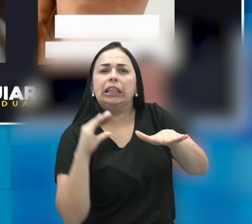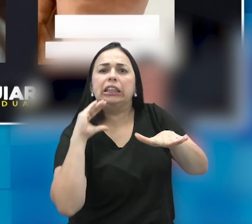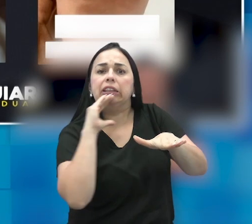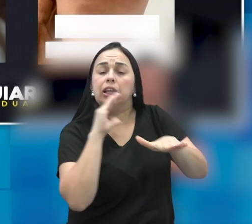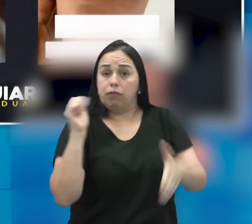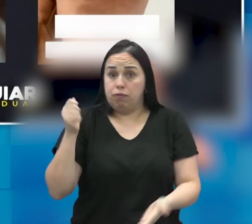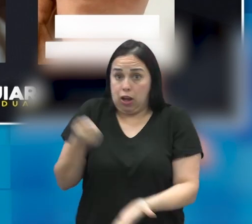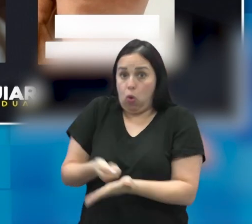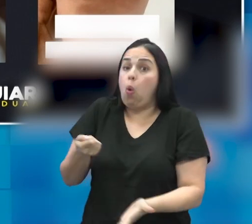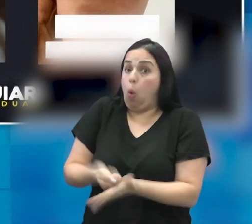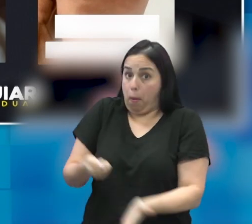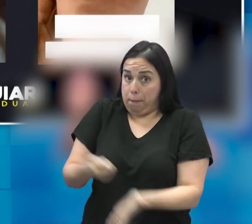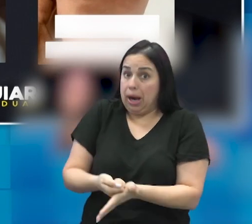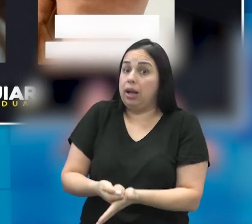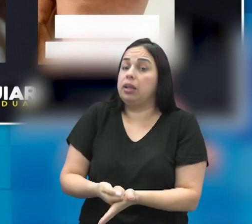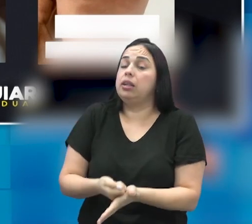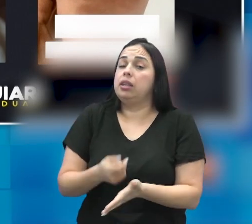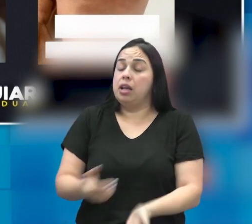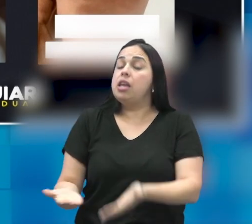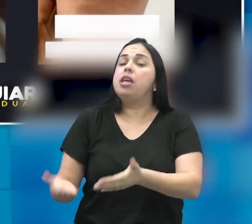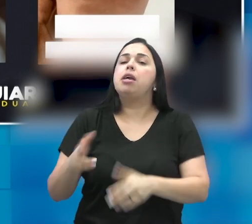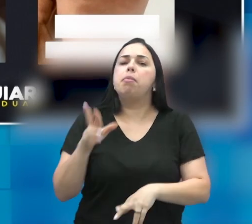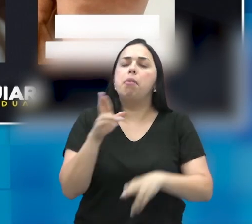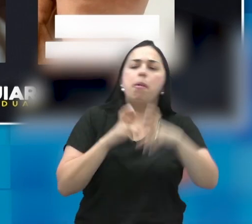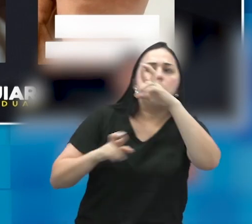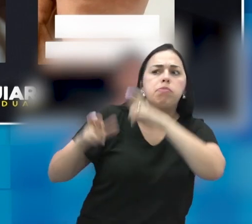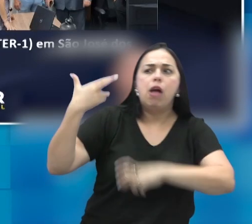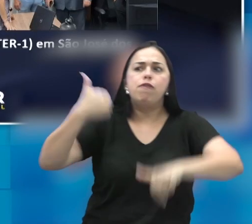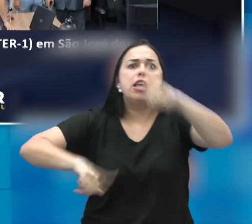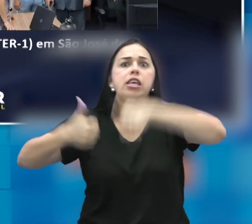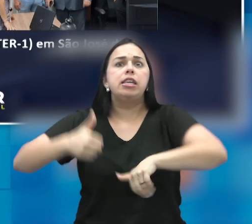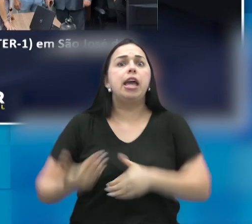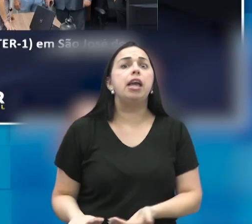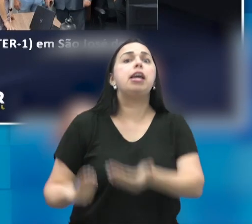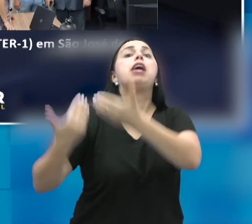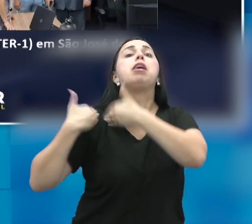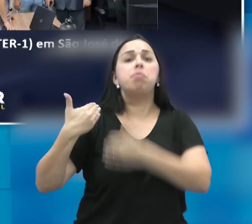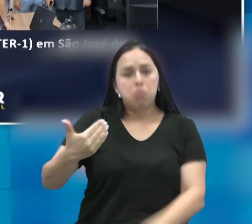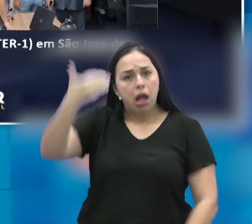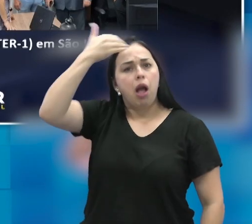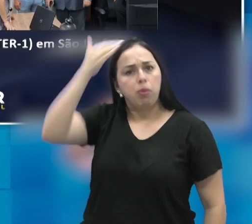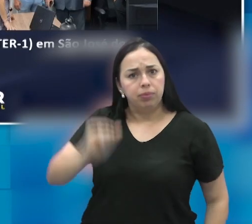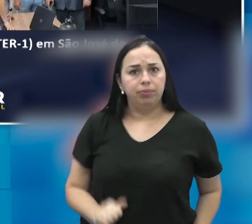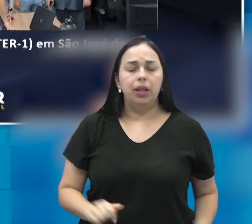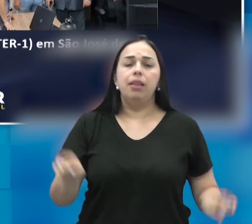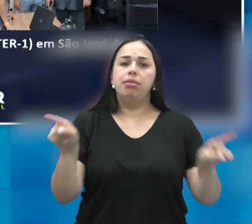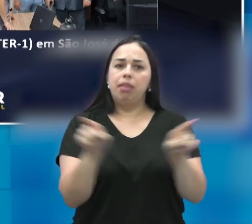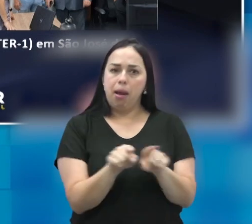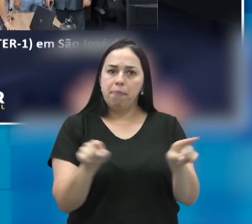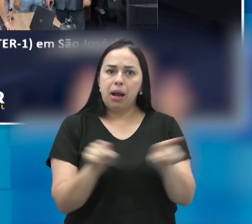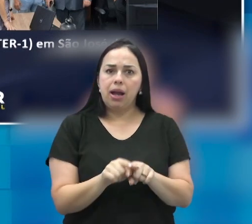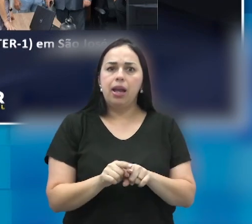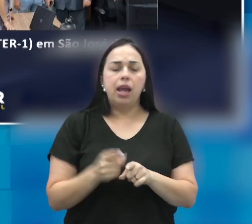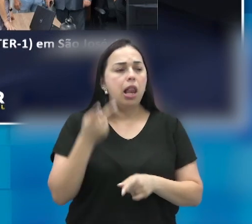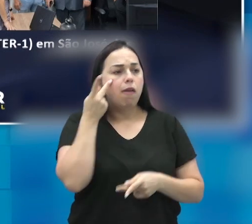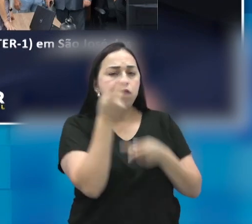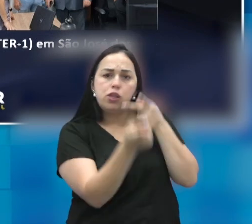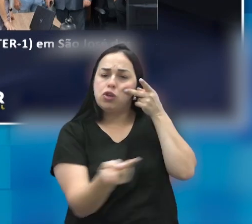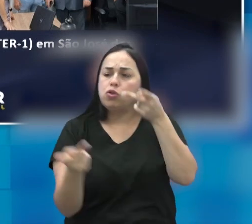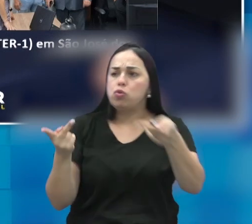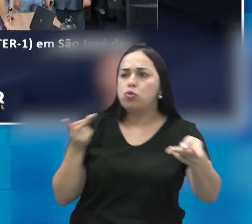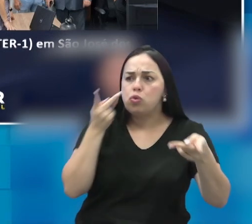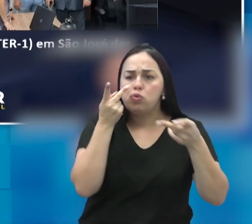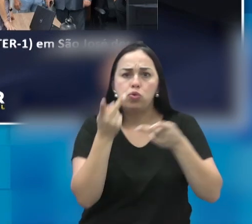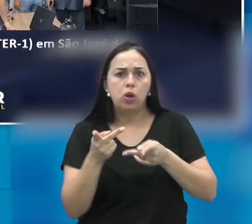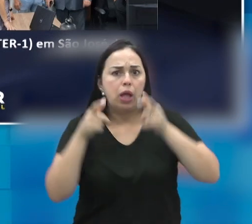que irá cobrar providências e responsabilização dos culpados. Sena ainda apresentou um balanço de visitas que fez a órgãos